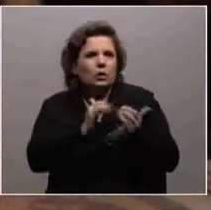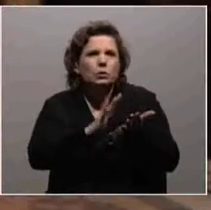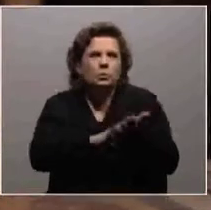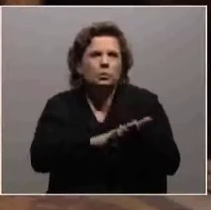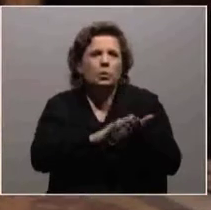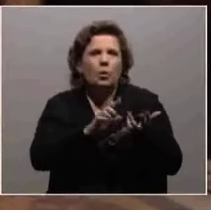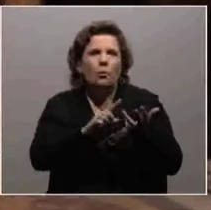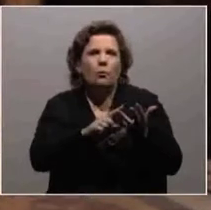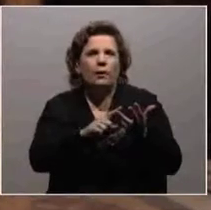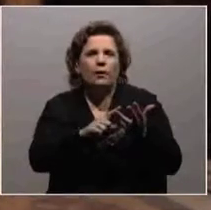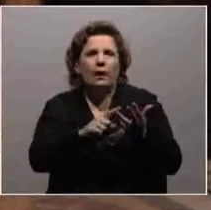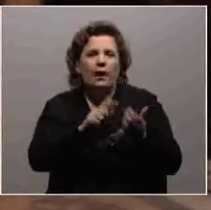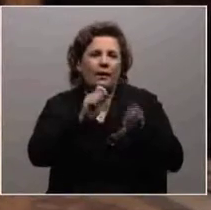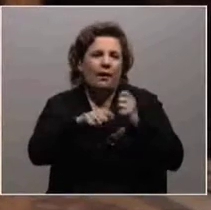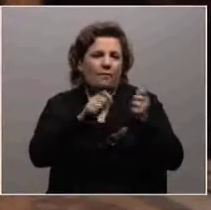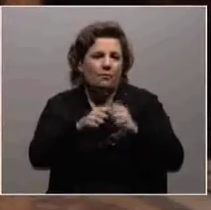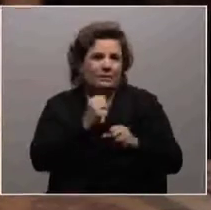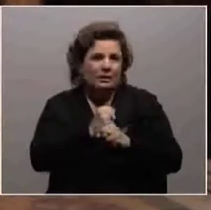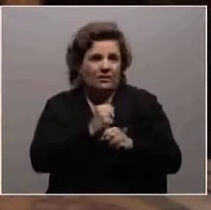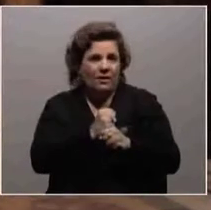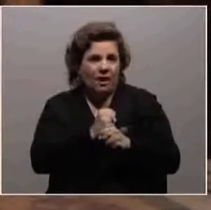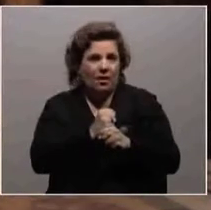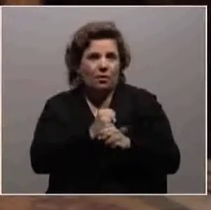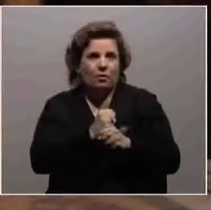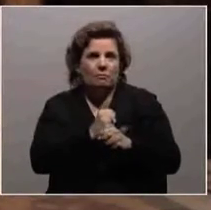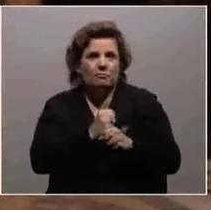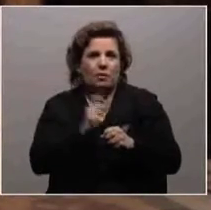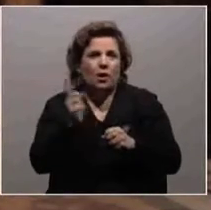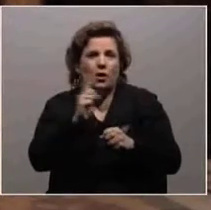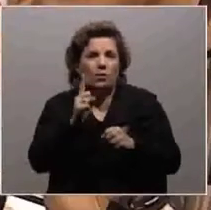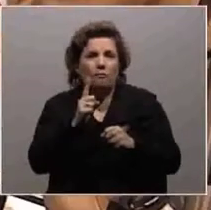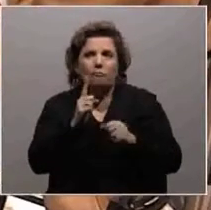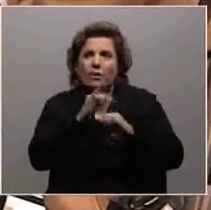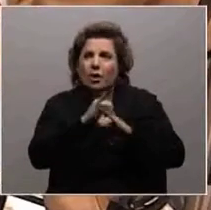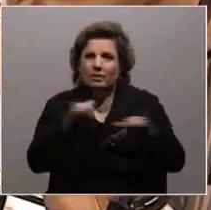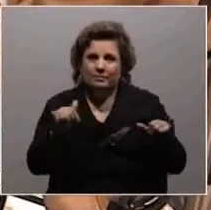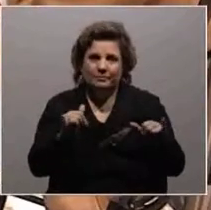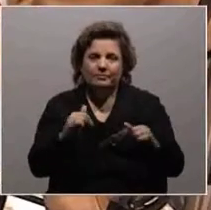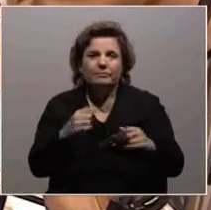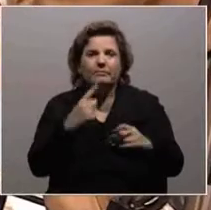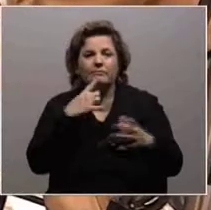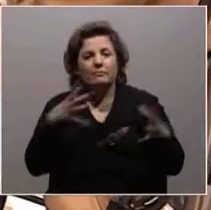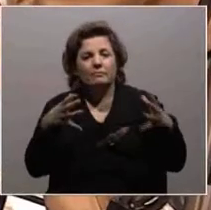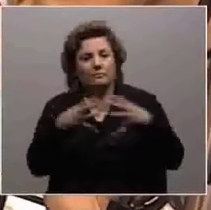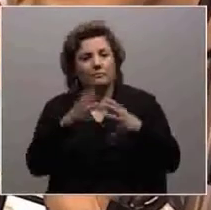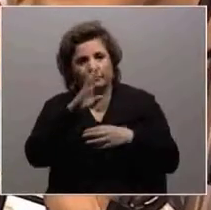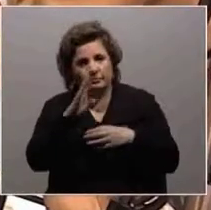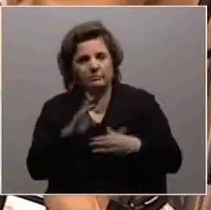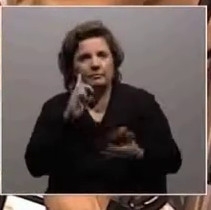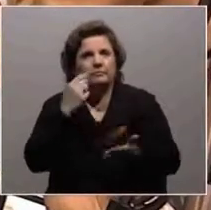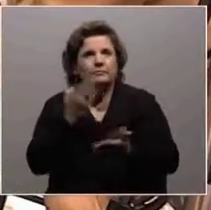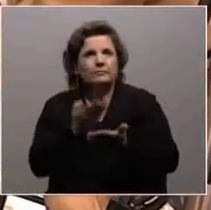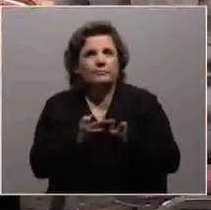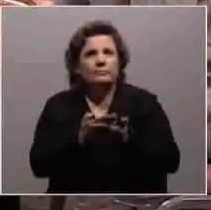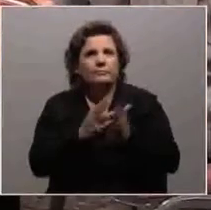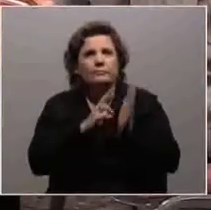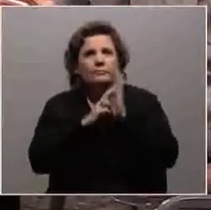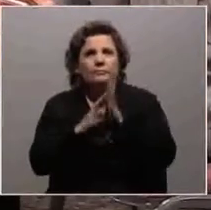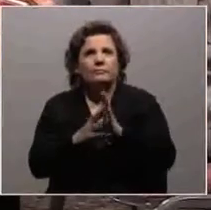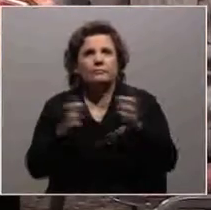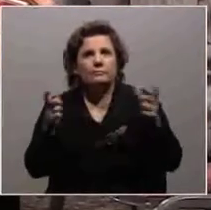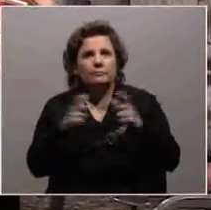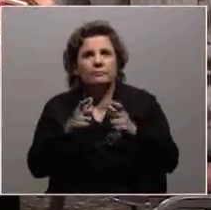mudou na reforma trabalhista não foi noticiado a delegação neuraci lembrando também os representantes da